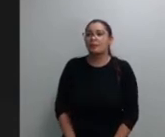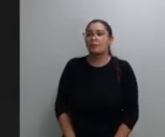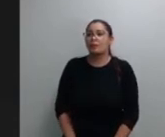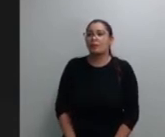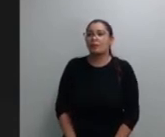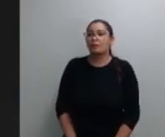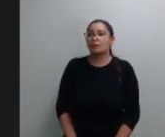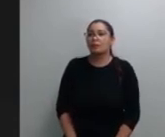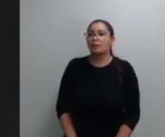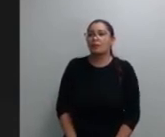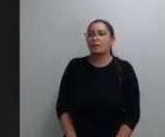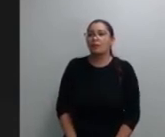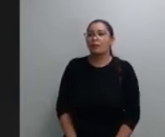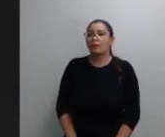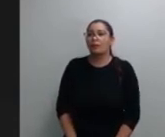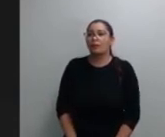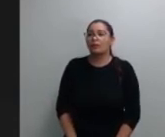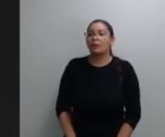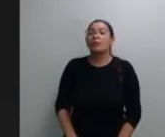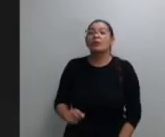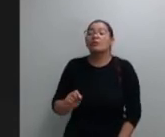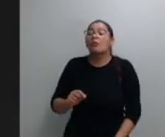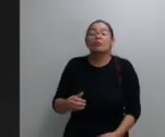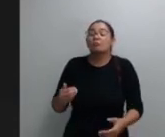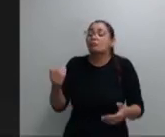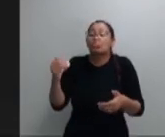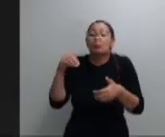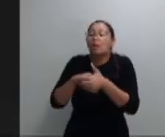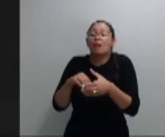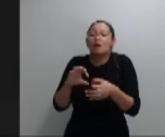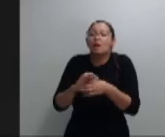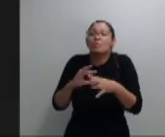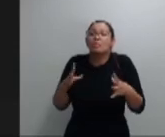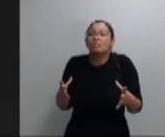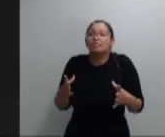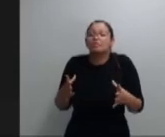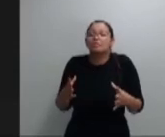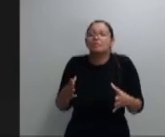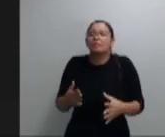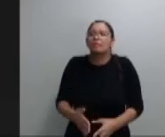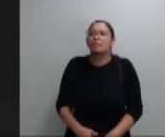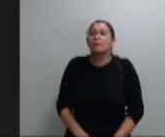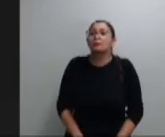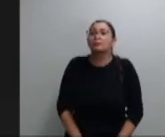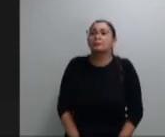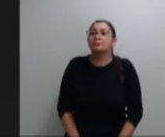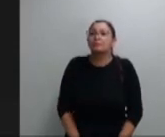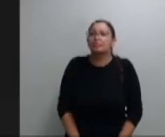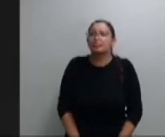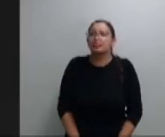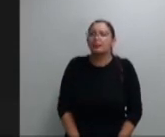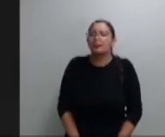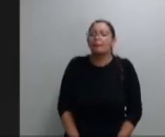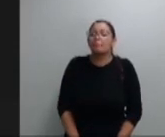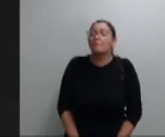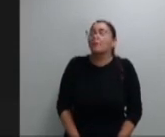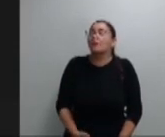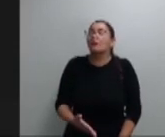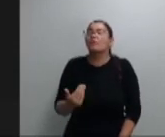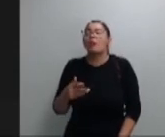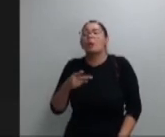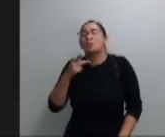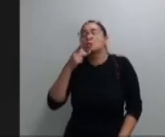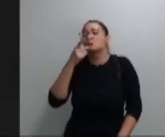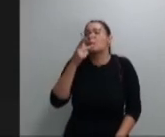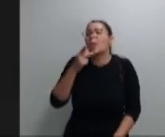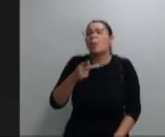não existe capitalismo sem capitalistas aliás Vladimir Leme começo do século XX falando sobre